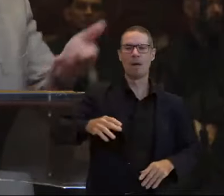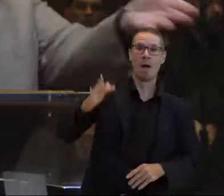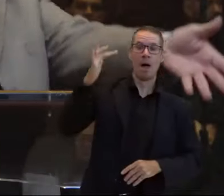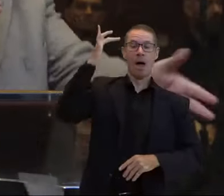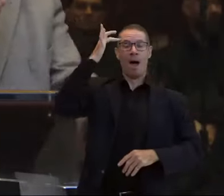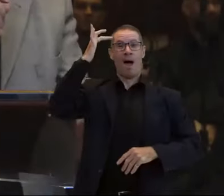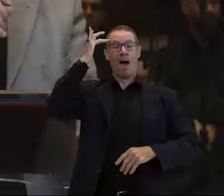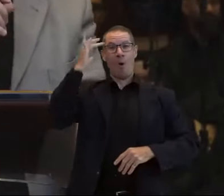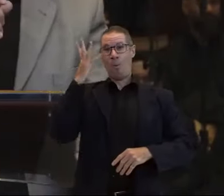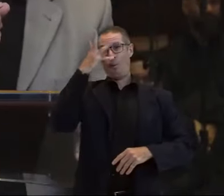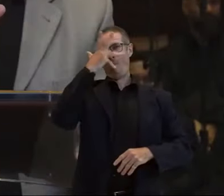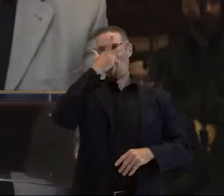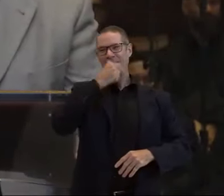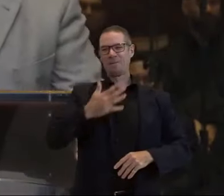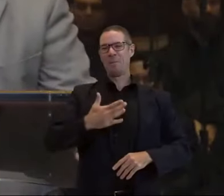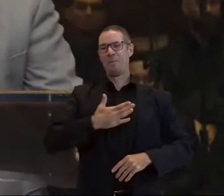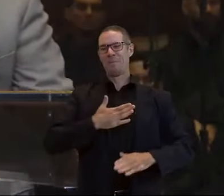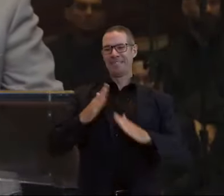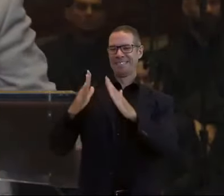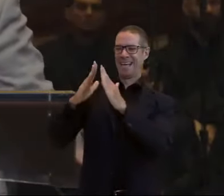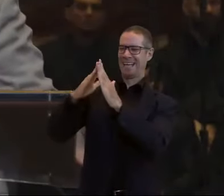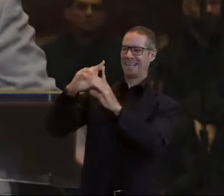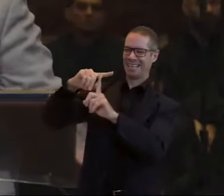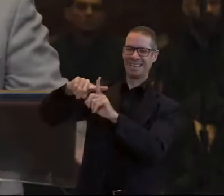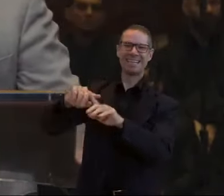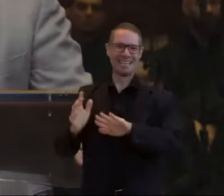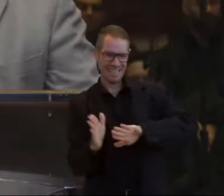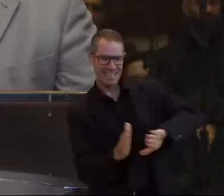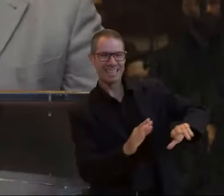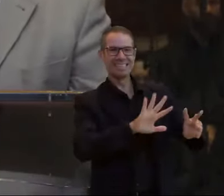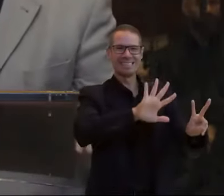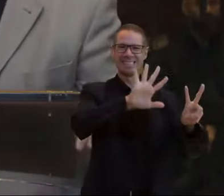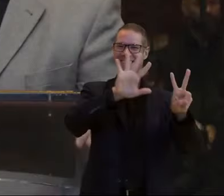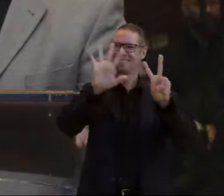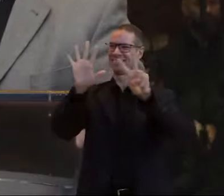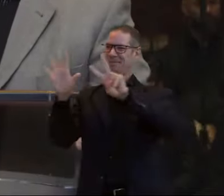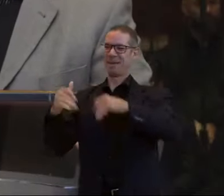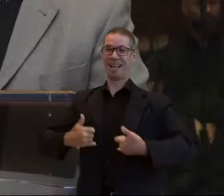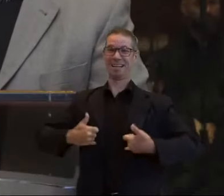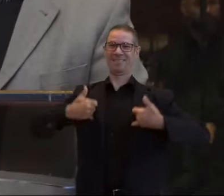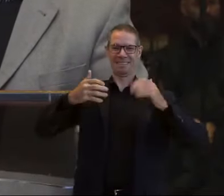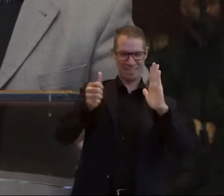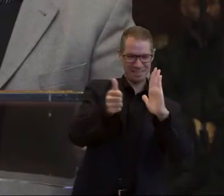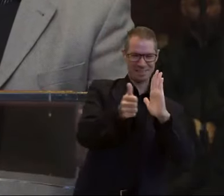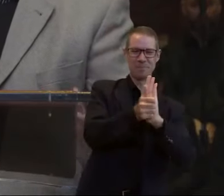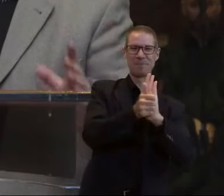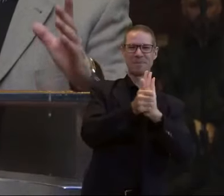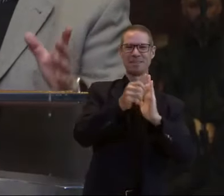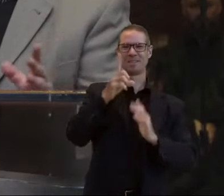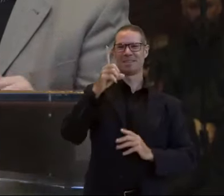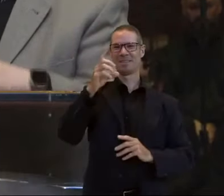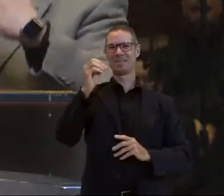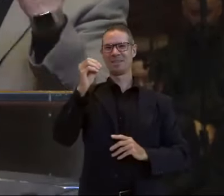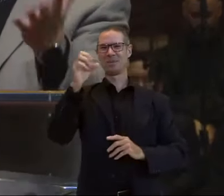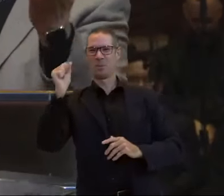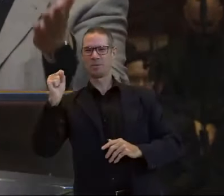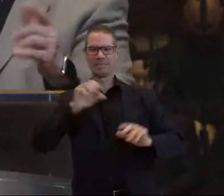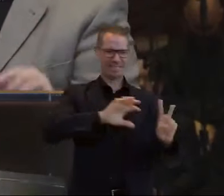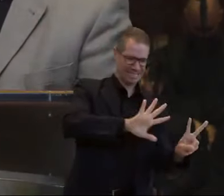minha igreja, essa igreja, porque essa semana de comemoração do aniversário, ela foi uma semana